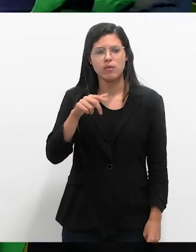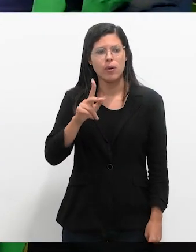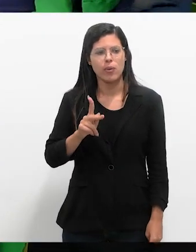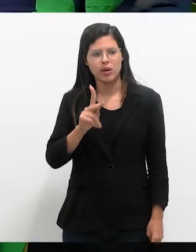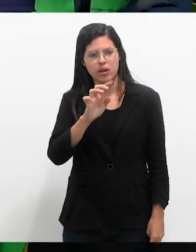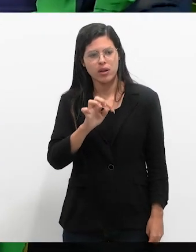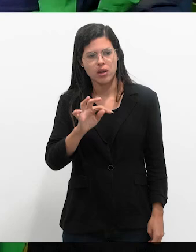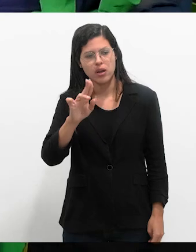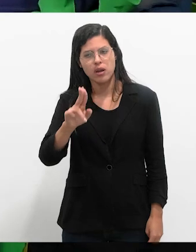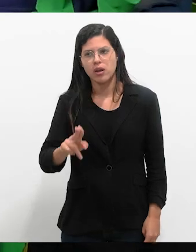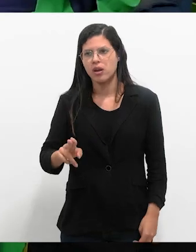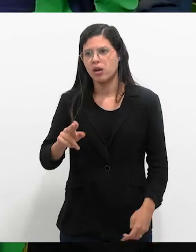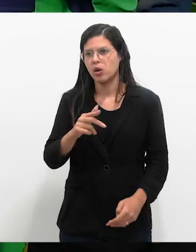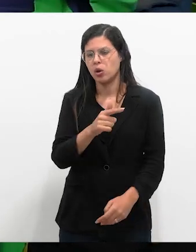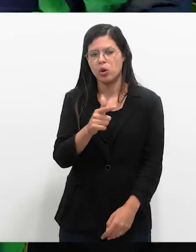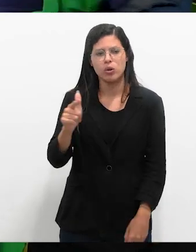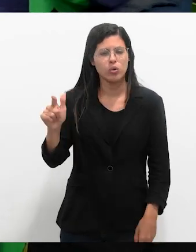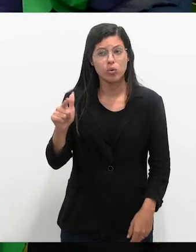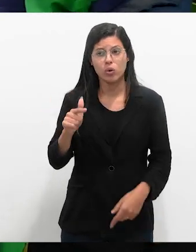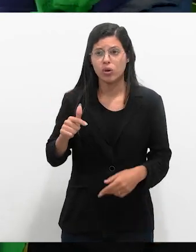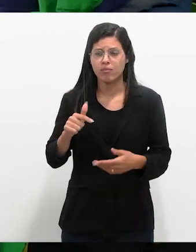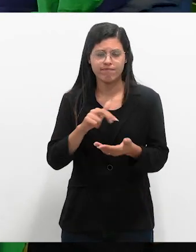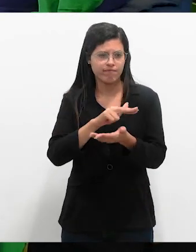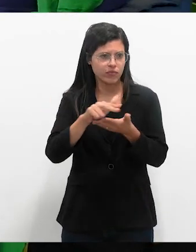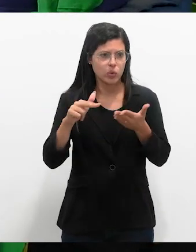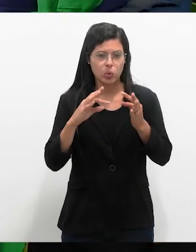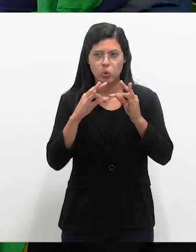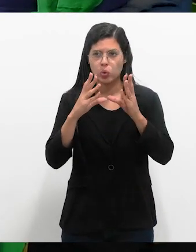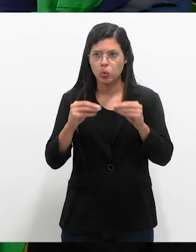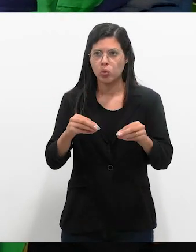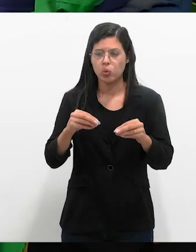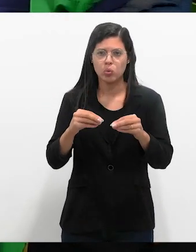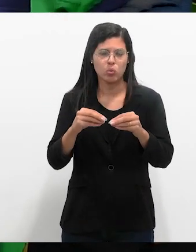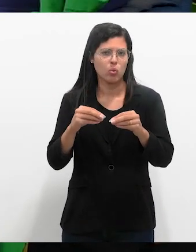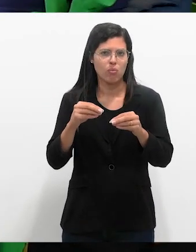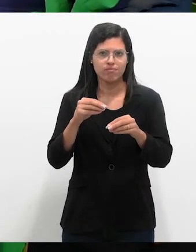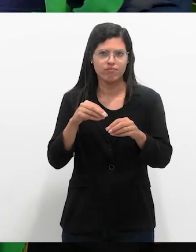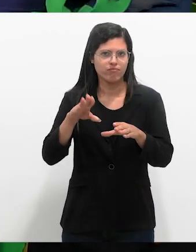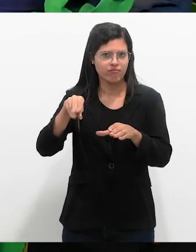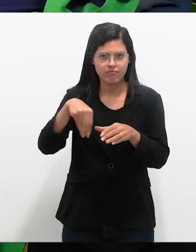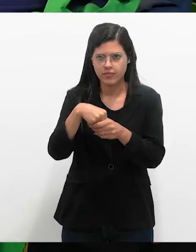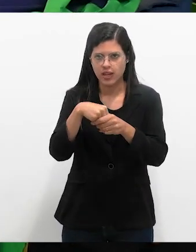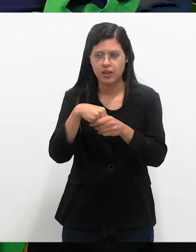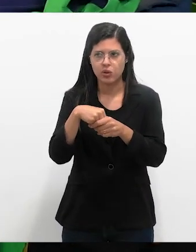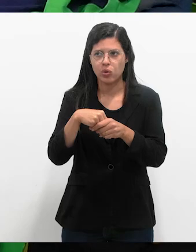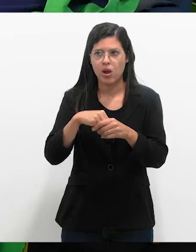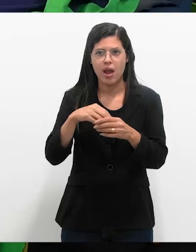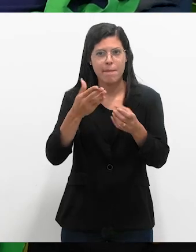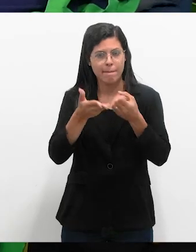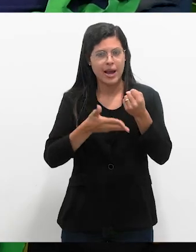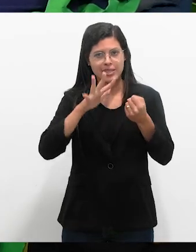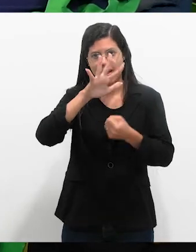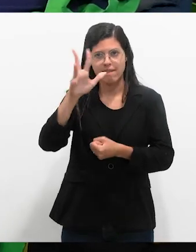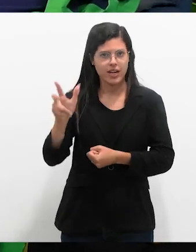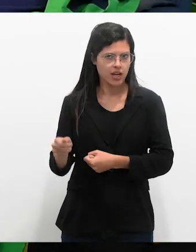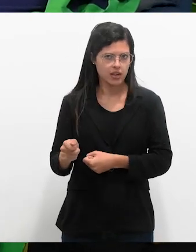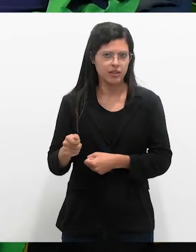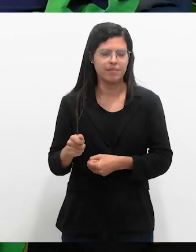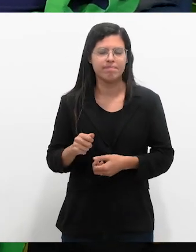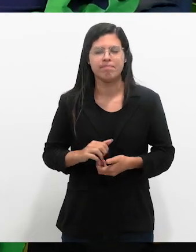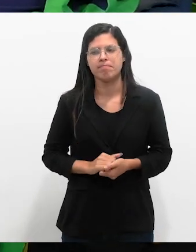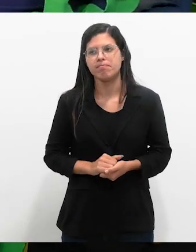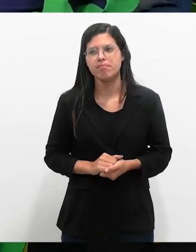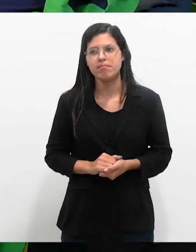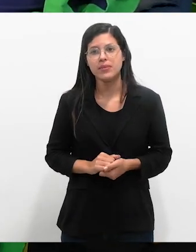Queto, a Angola, tudo para o mesmo lugar. E aí ele traz as matrizes africanas.